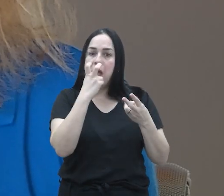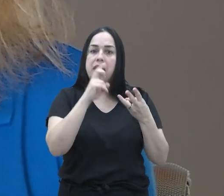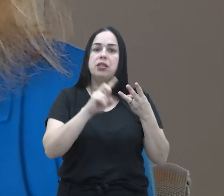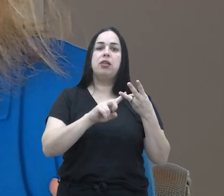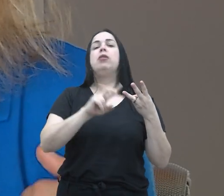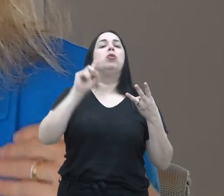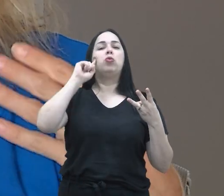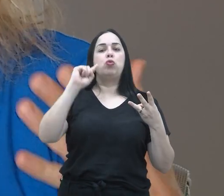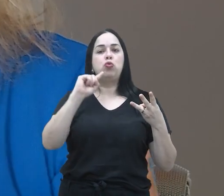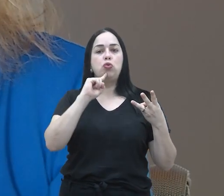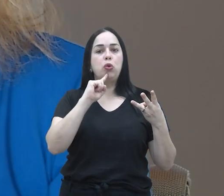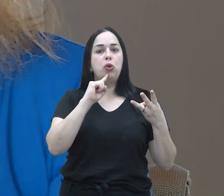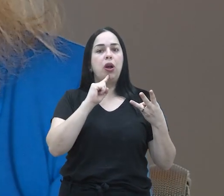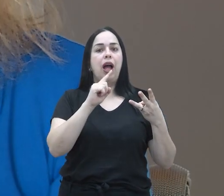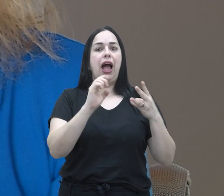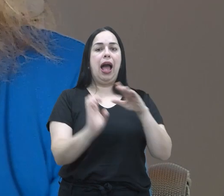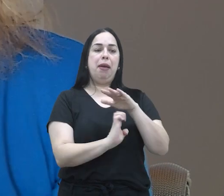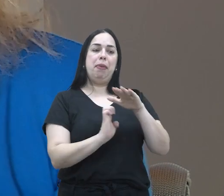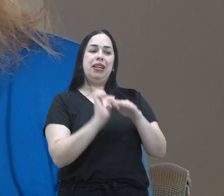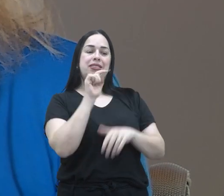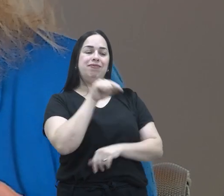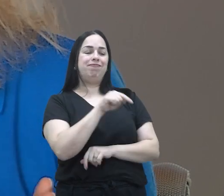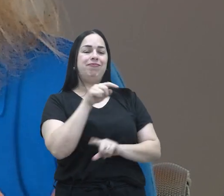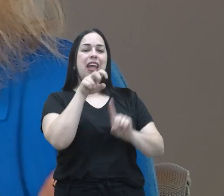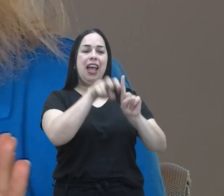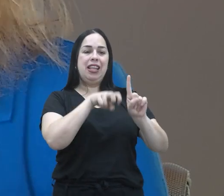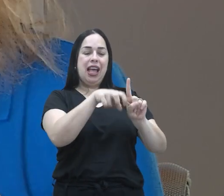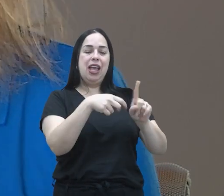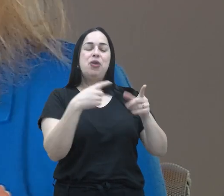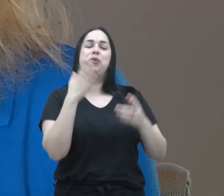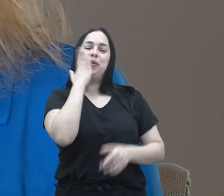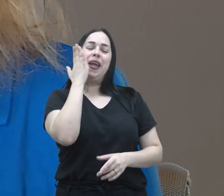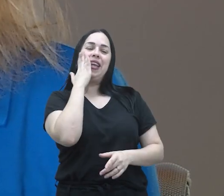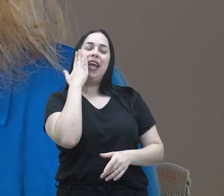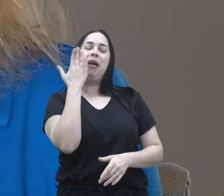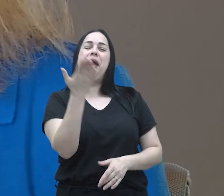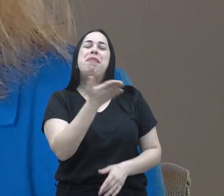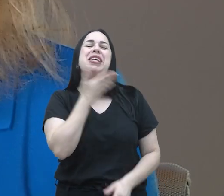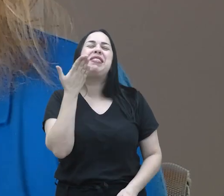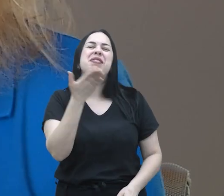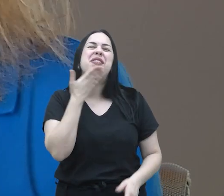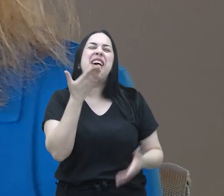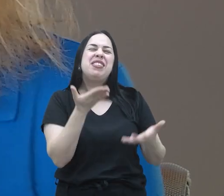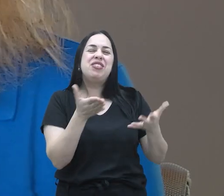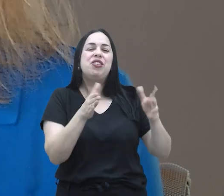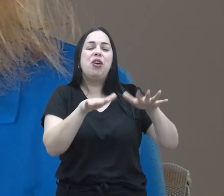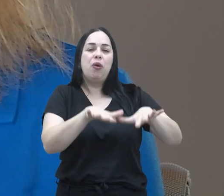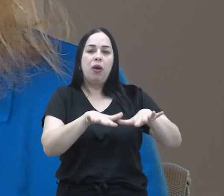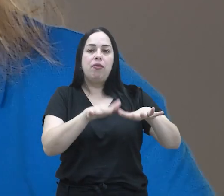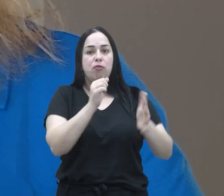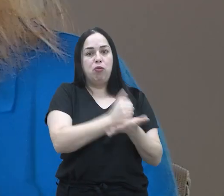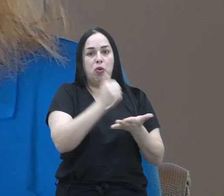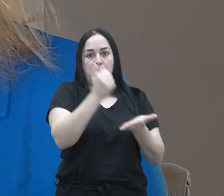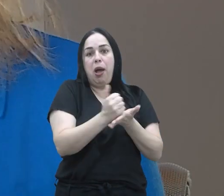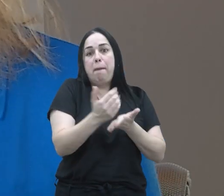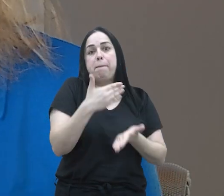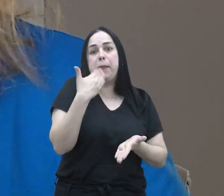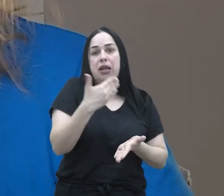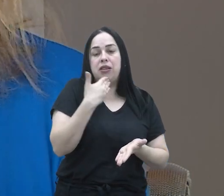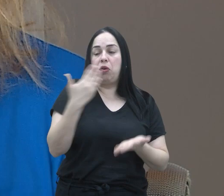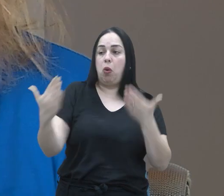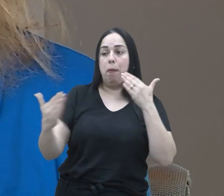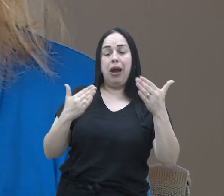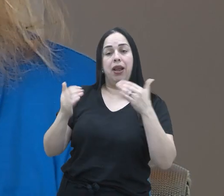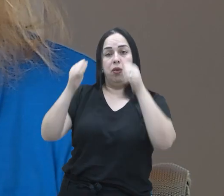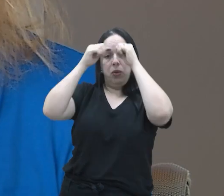um deficiente visual, um deficiente auditivo, e a empresa fala assim, eu acho que cadeirante eu já sei o que ele precisa, é mais fácil de incluí-lo, vou contratar